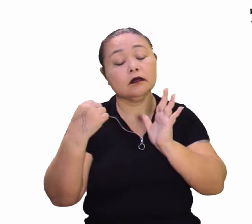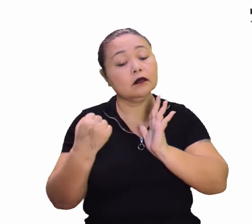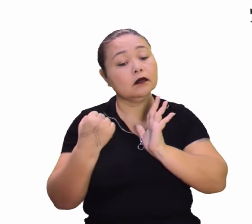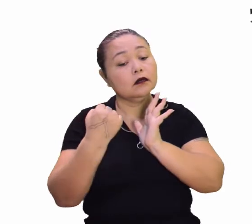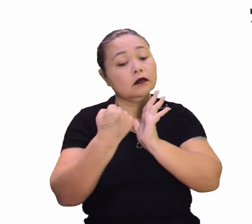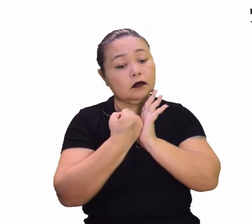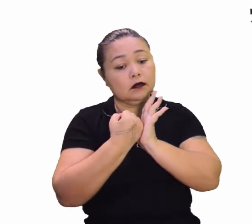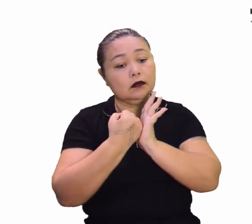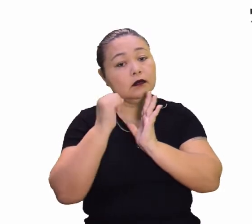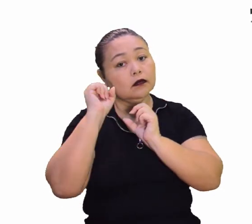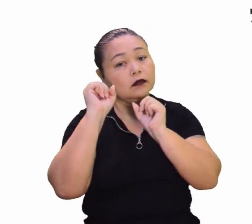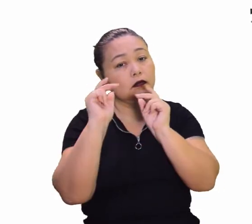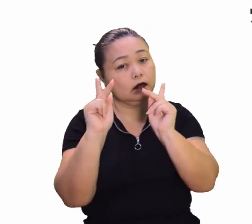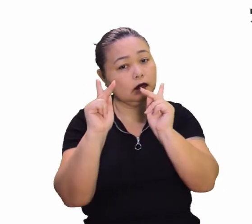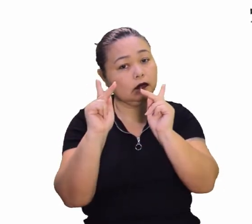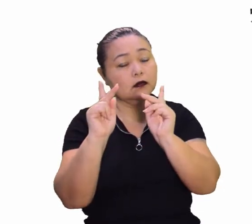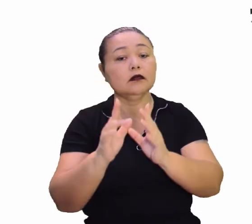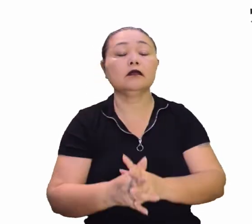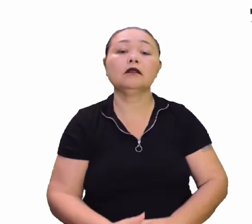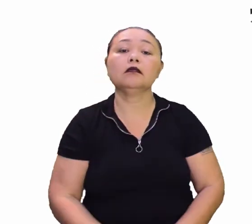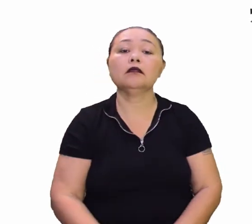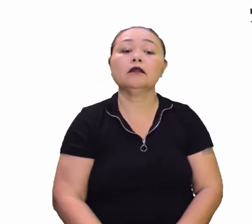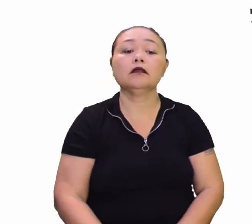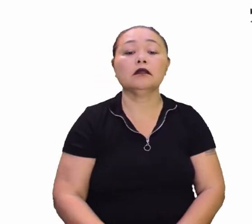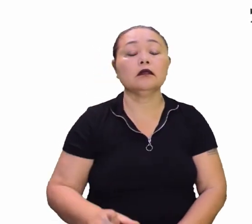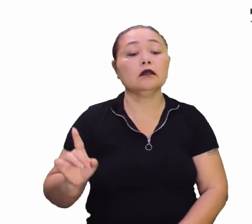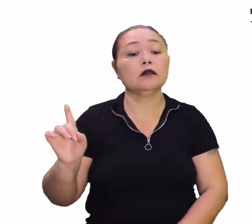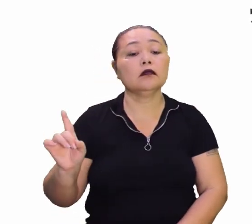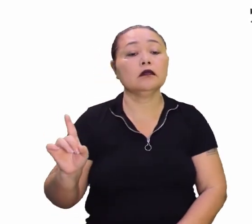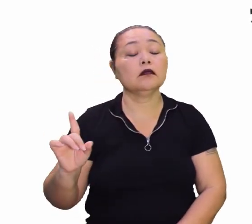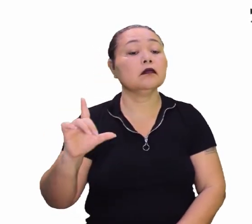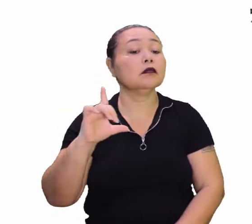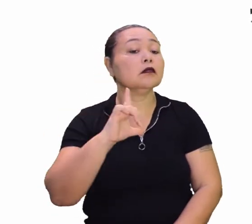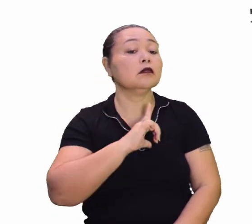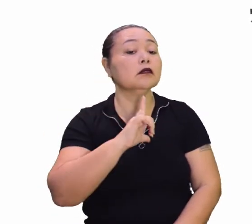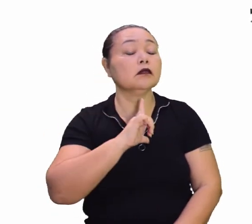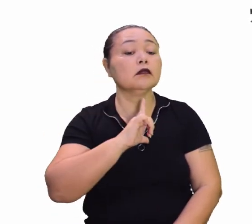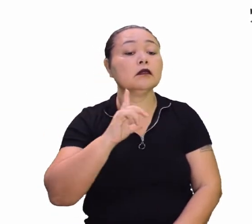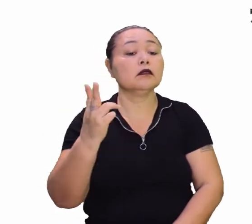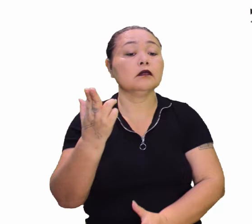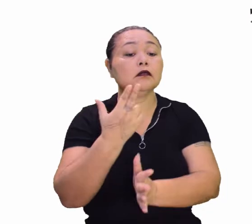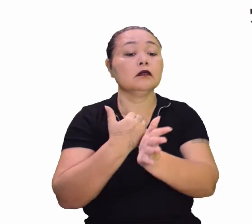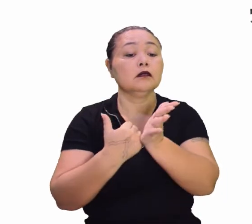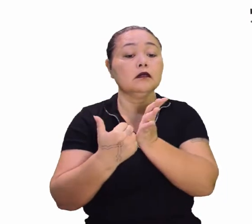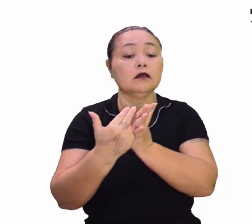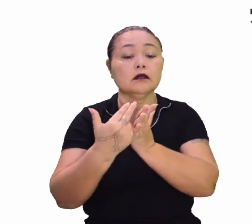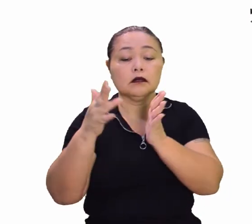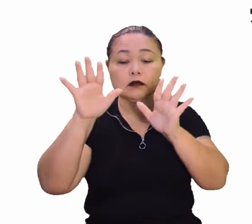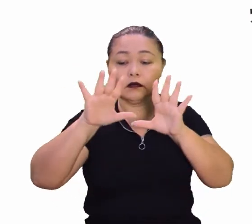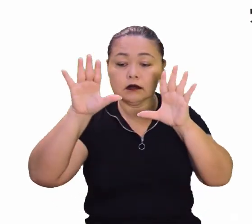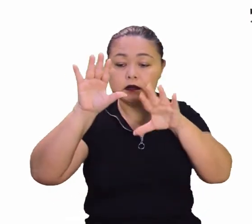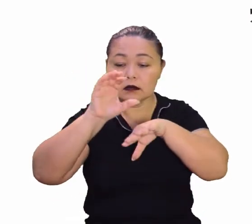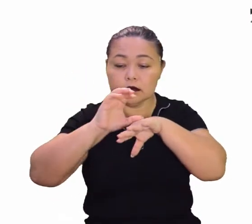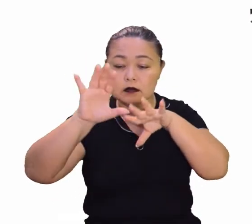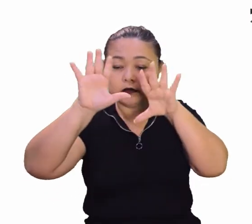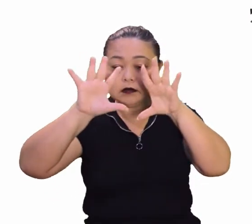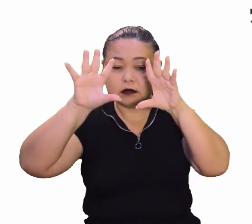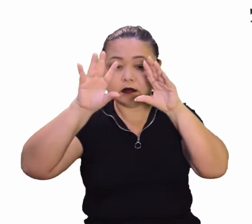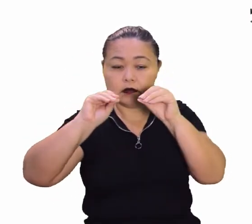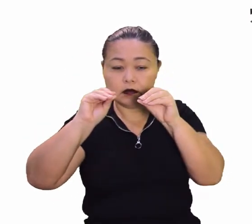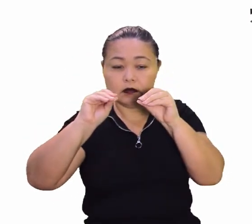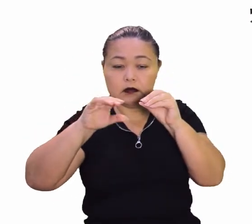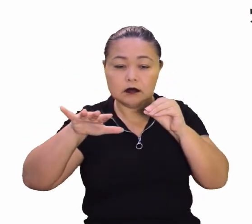símbolos, ok? Então, olha só, o que diz a figura aí? A cinza mais escura são as grandes